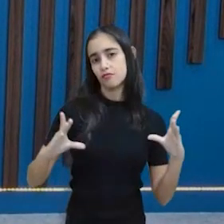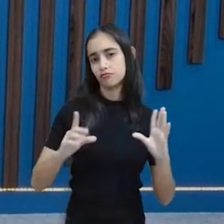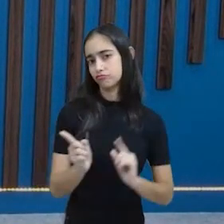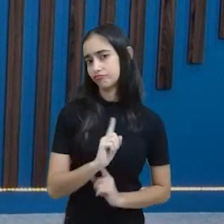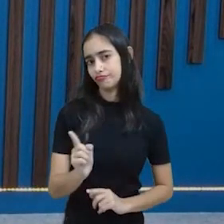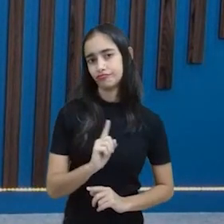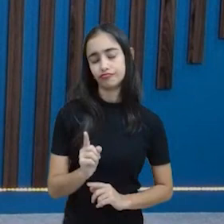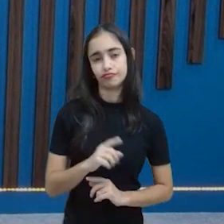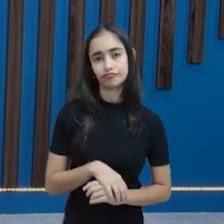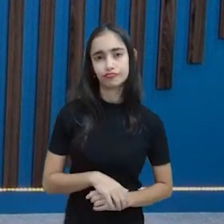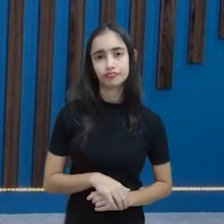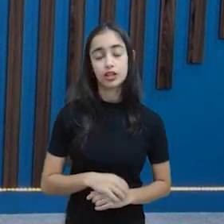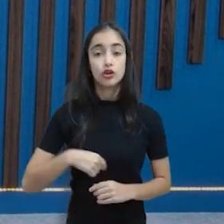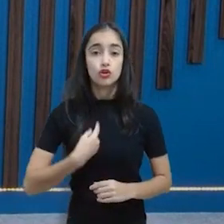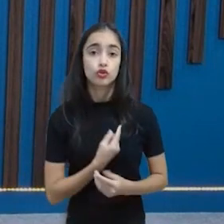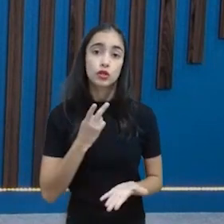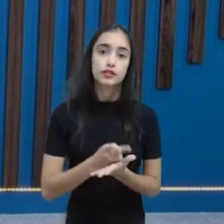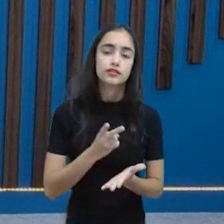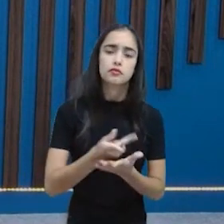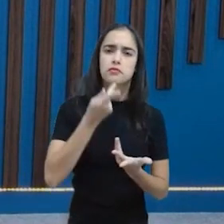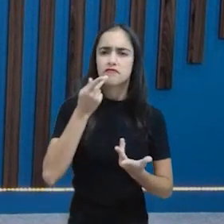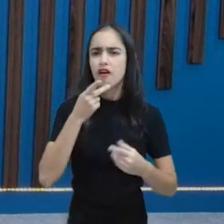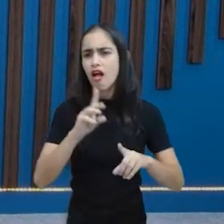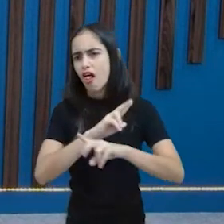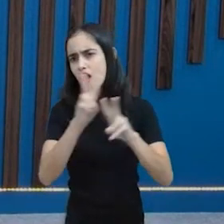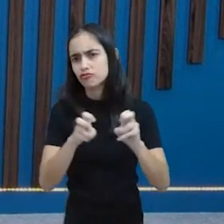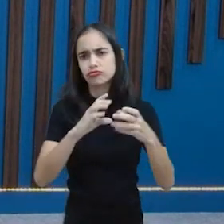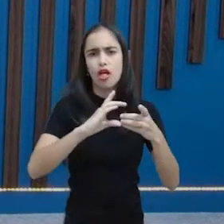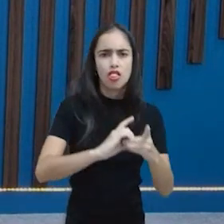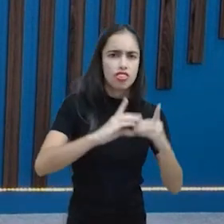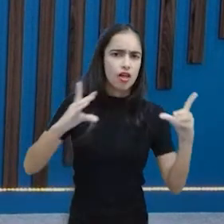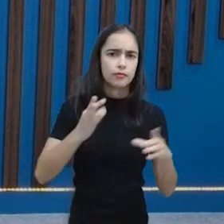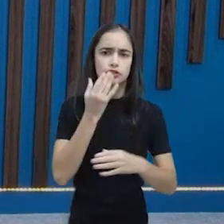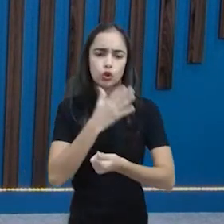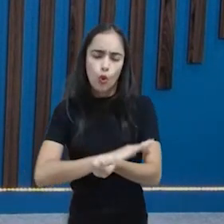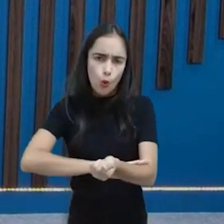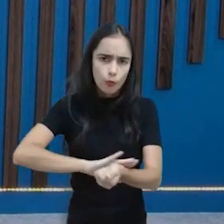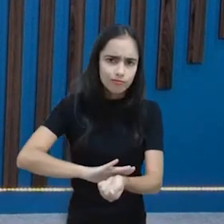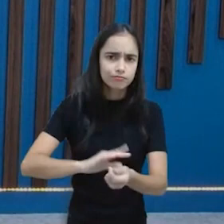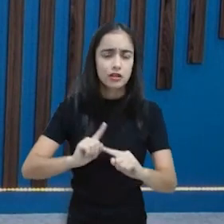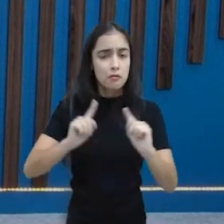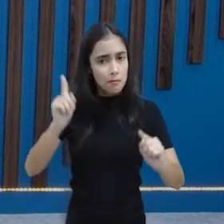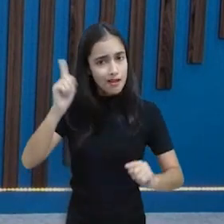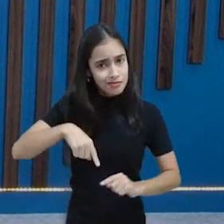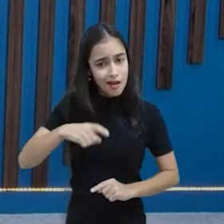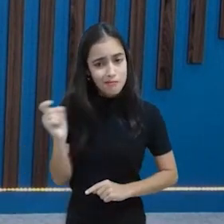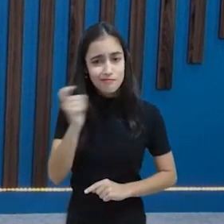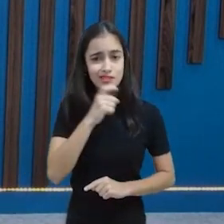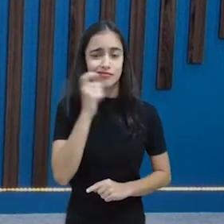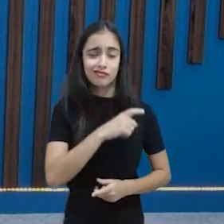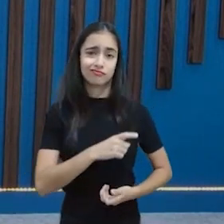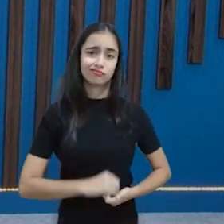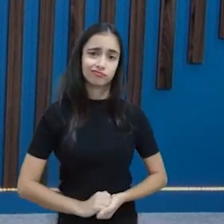muito fala aí sobre essa questão da democracia racial, né? Só que é um mito, né, gente? É uma